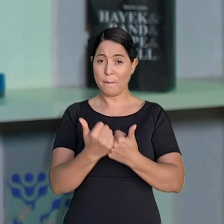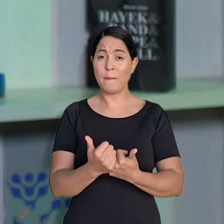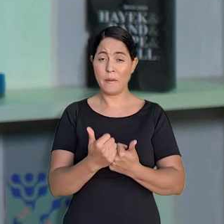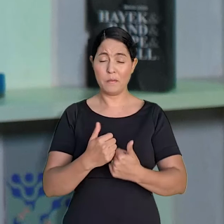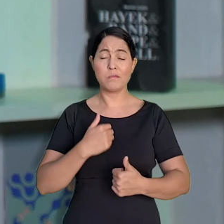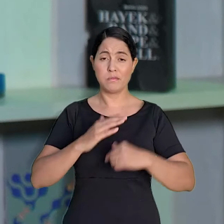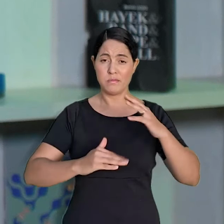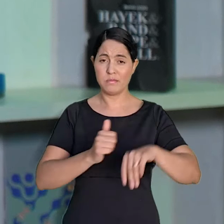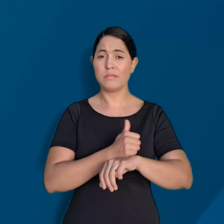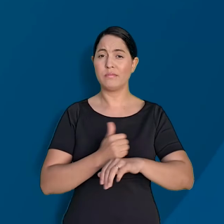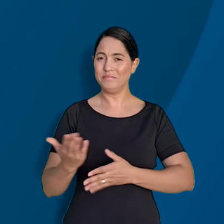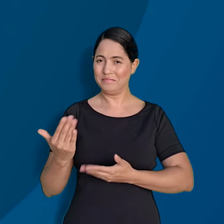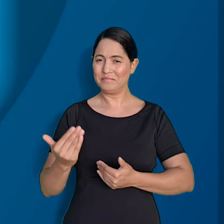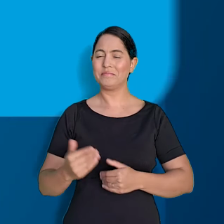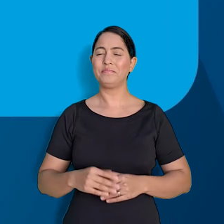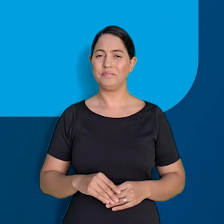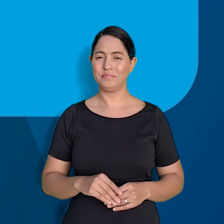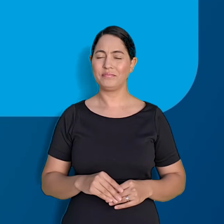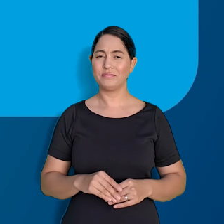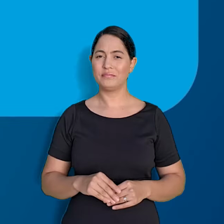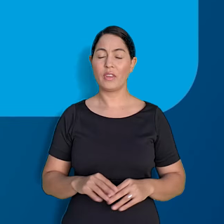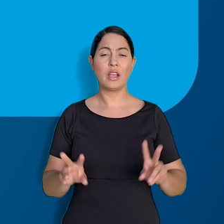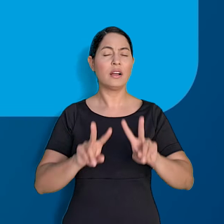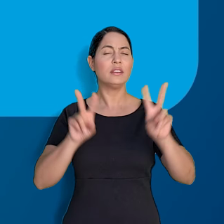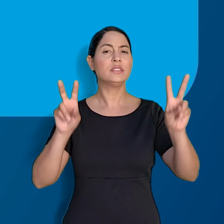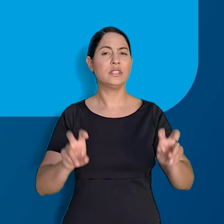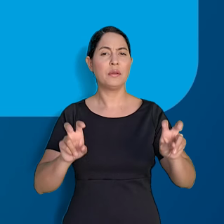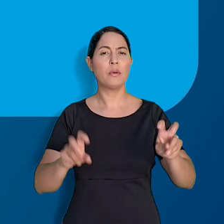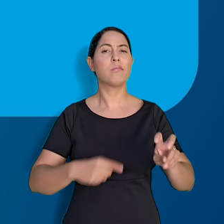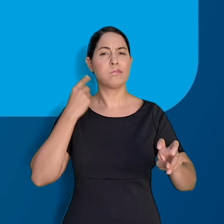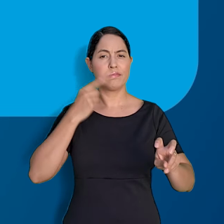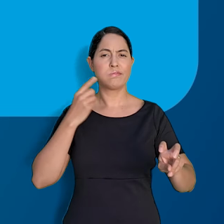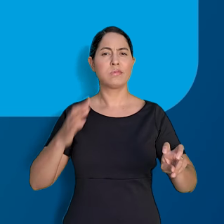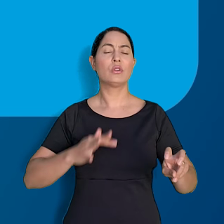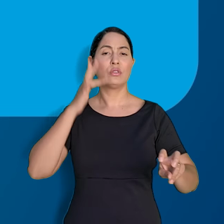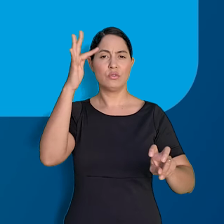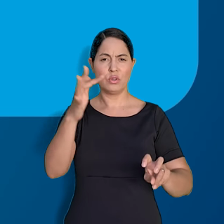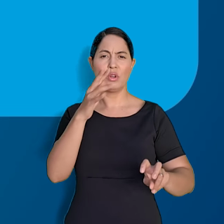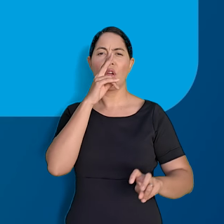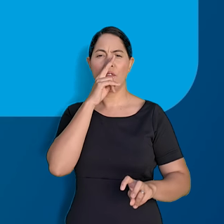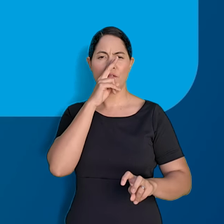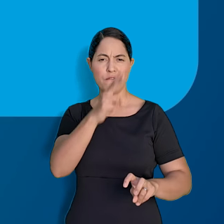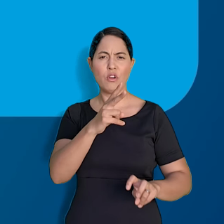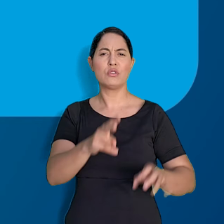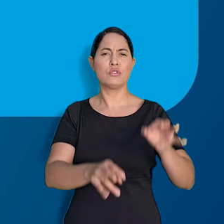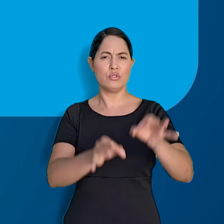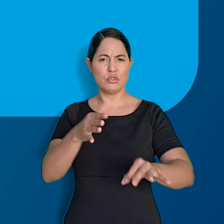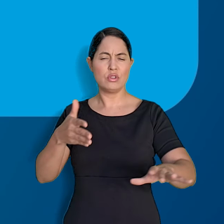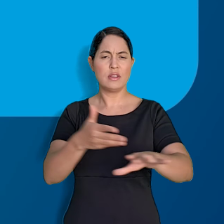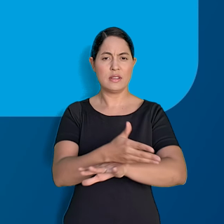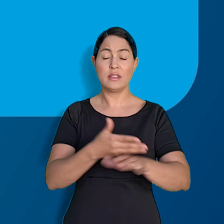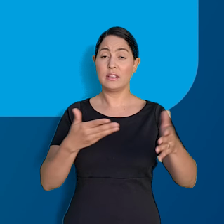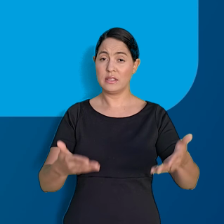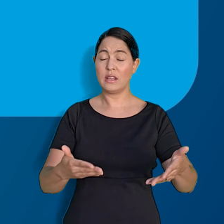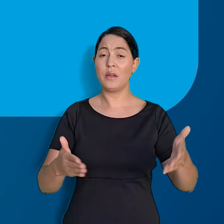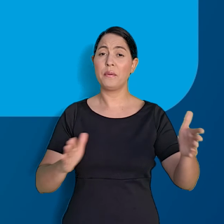jovens profissionais. Com o tema O Futuro da Advocacia e o Fortalecimento do Acesso à Justiça, o